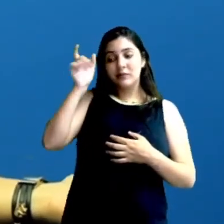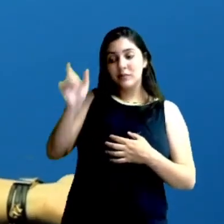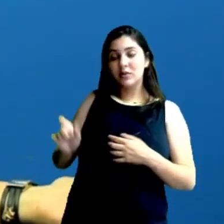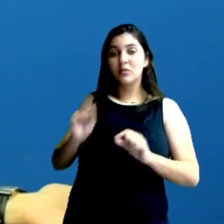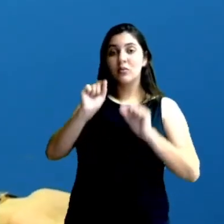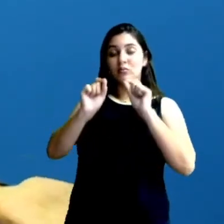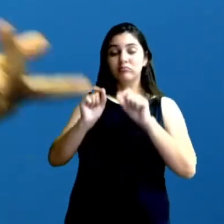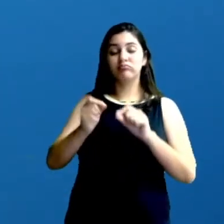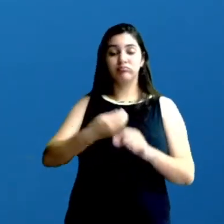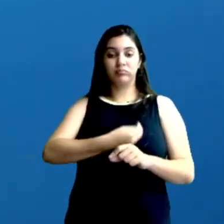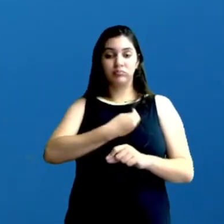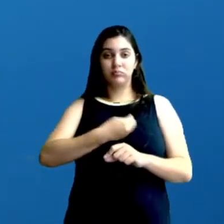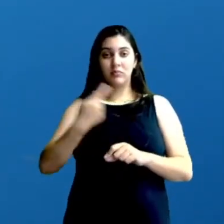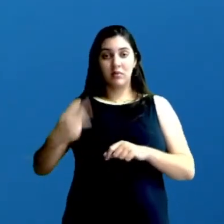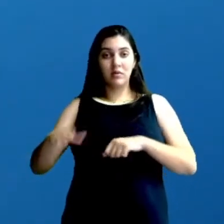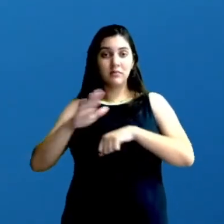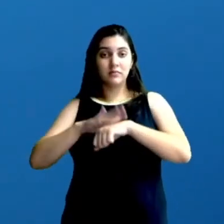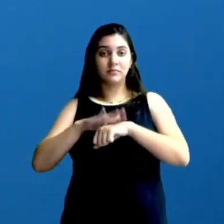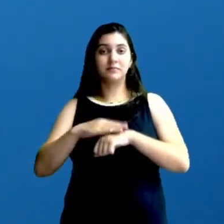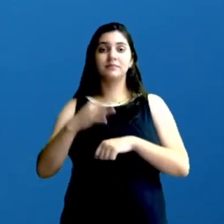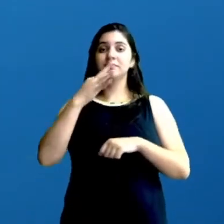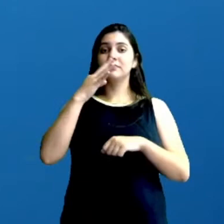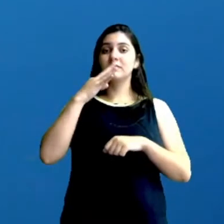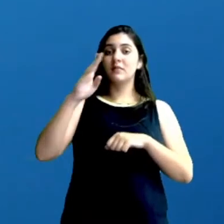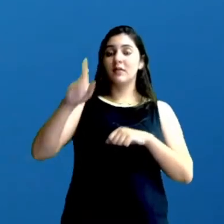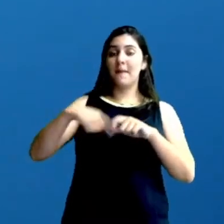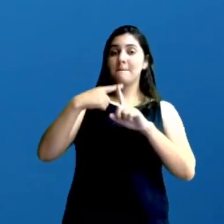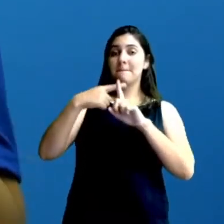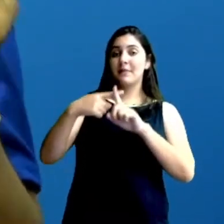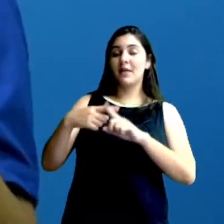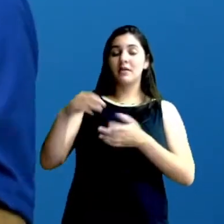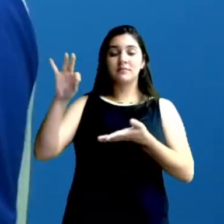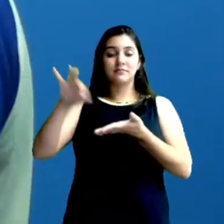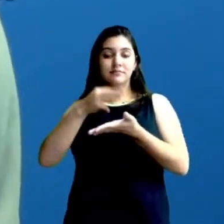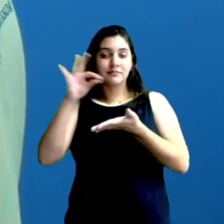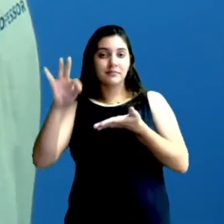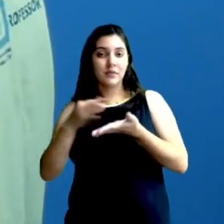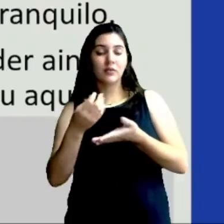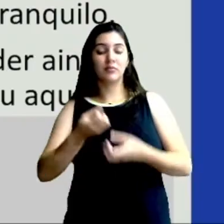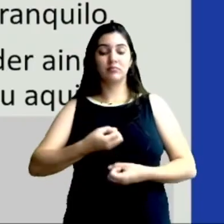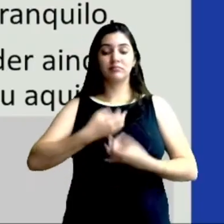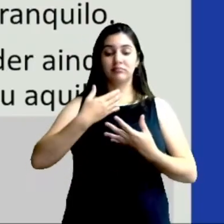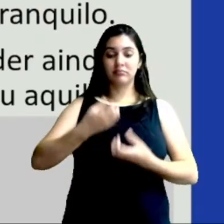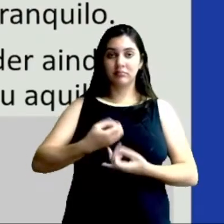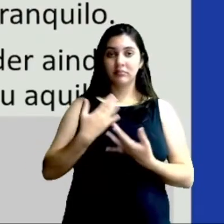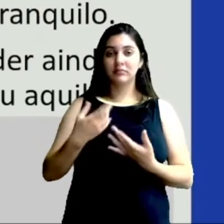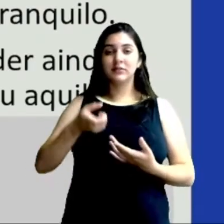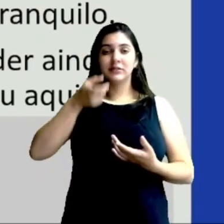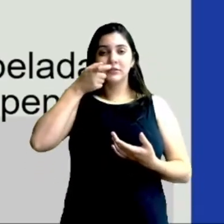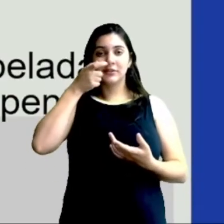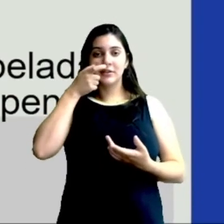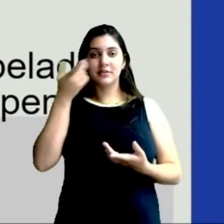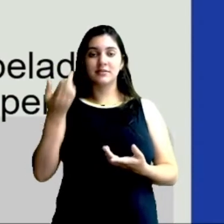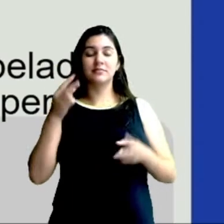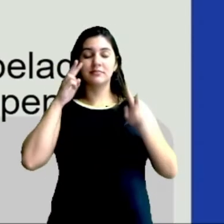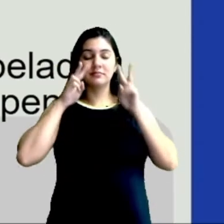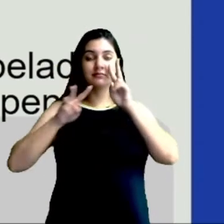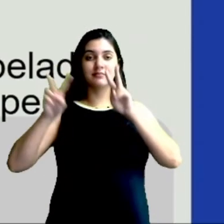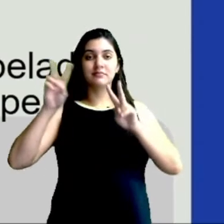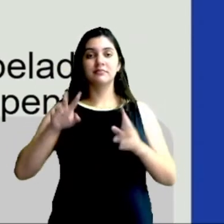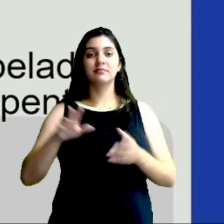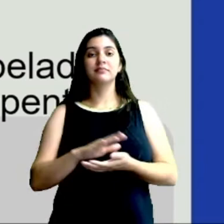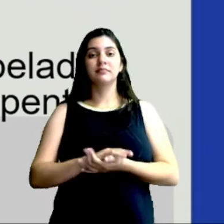naquele momento né então vamos conhecer mais uma boa aí mais um poeta bem interessante para gente